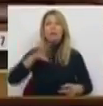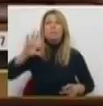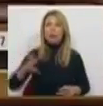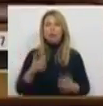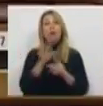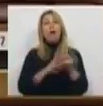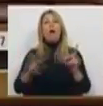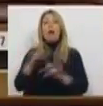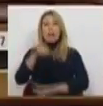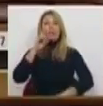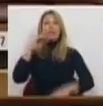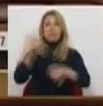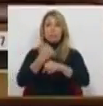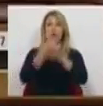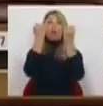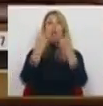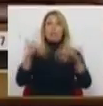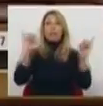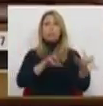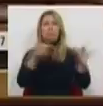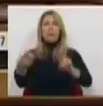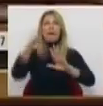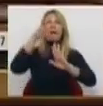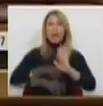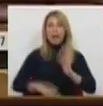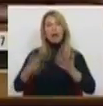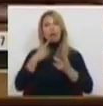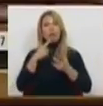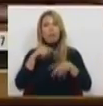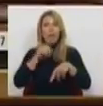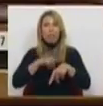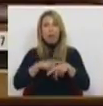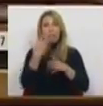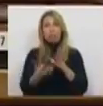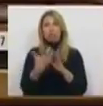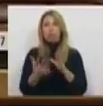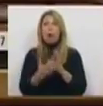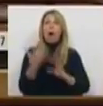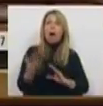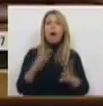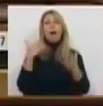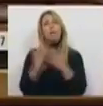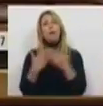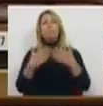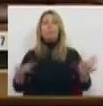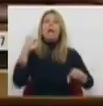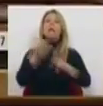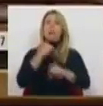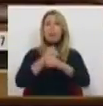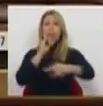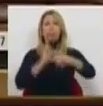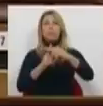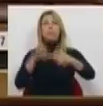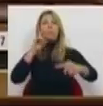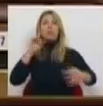dos trabalhadores independentes, alterando as regras do seu percurso contributivo, abrindo as portas para um trabalho profícuo que os